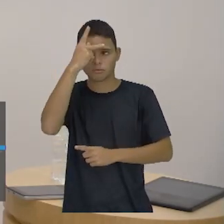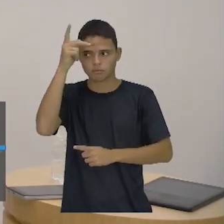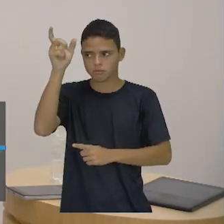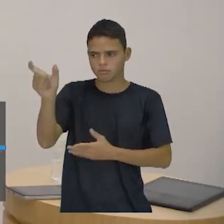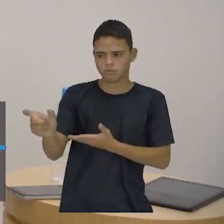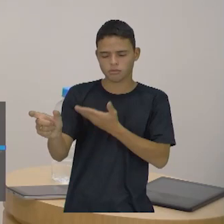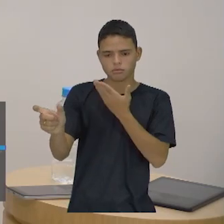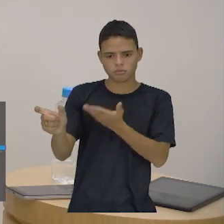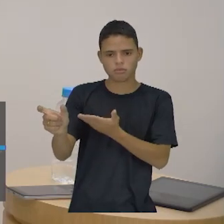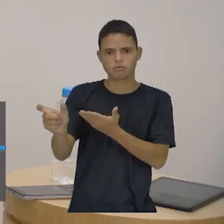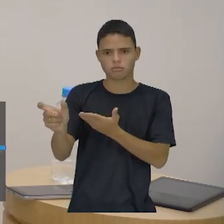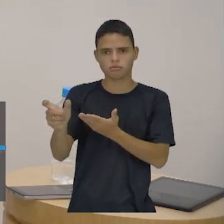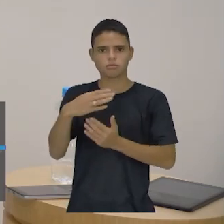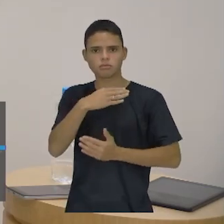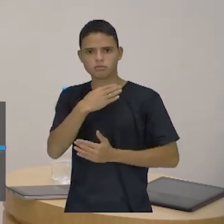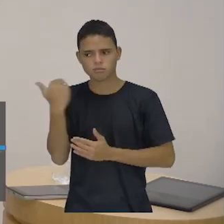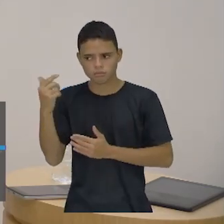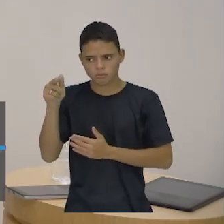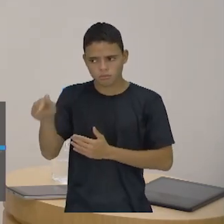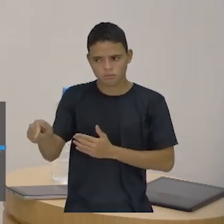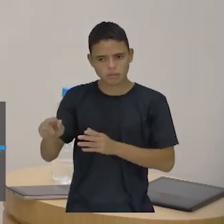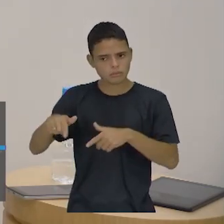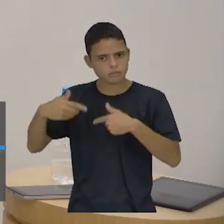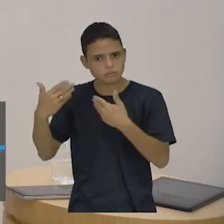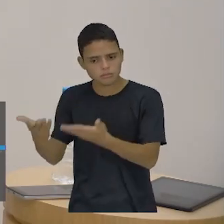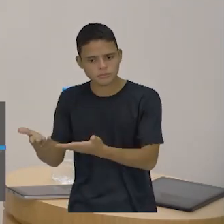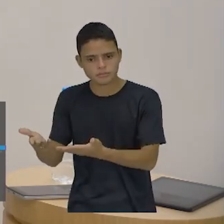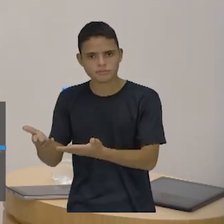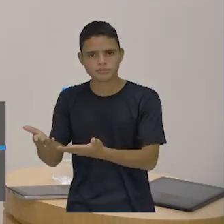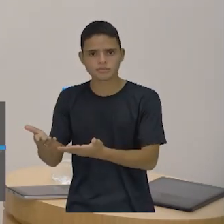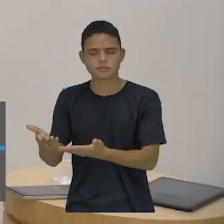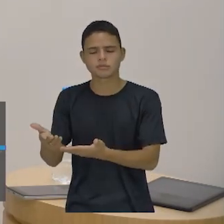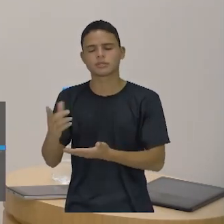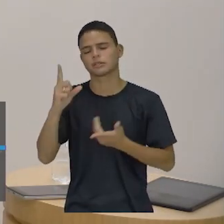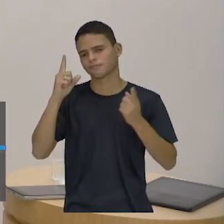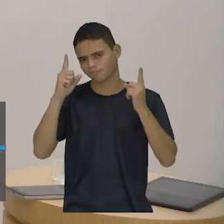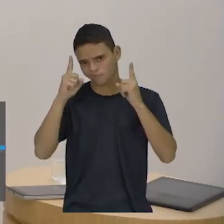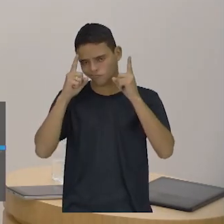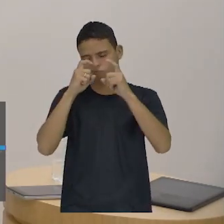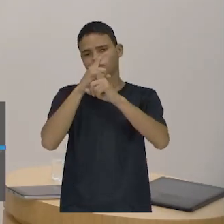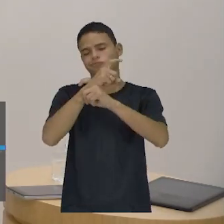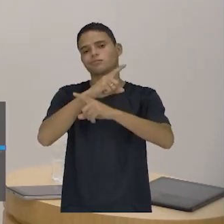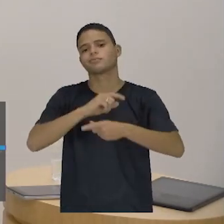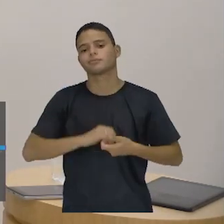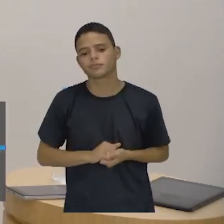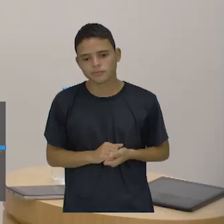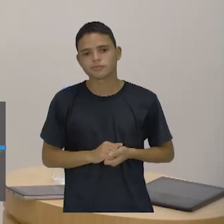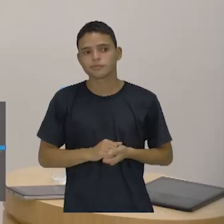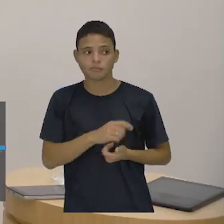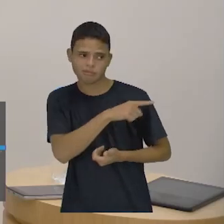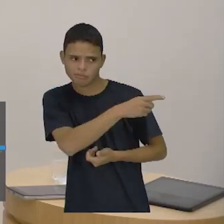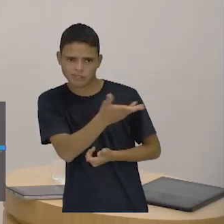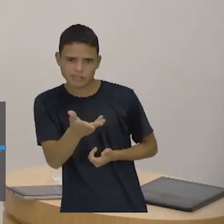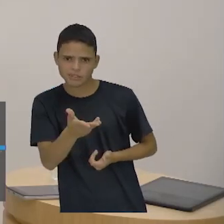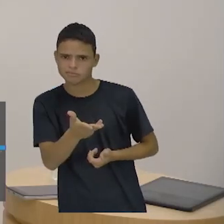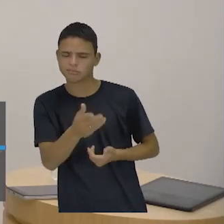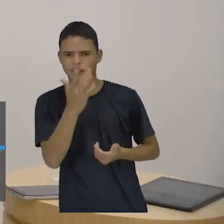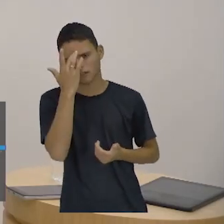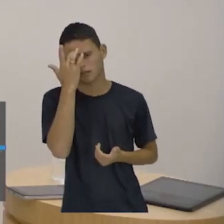de bruxaria em pleno século XXI, não é impossível acreditar que as pessoas comecem a acreditar que o mundo está sendo invadido por